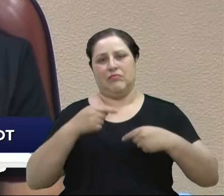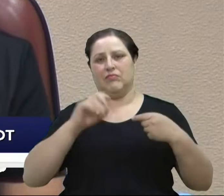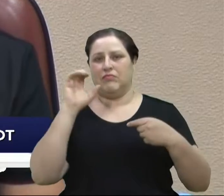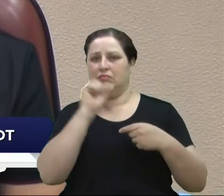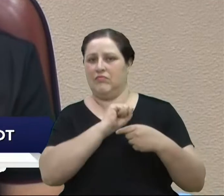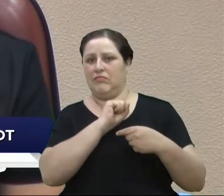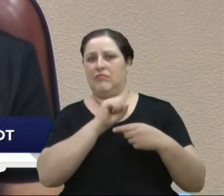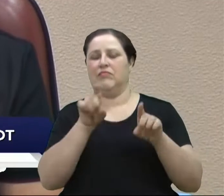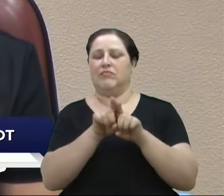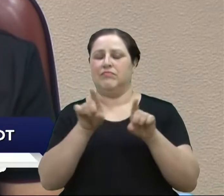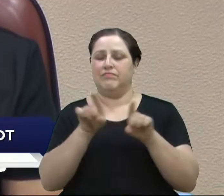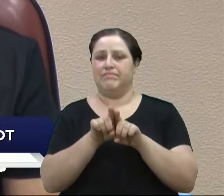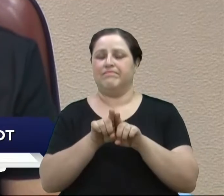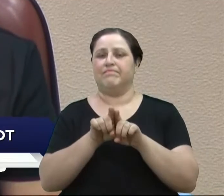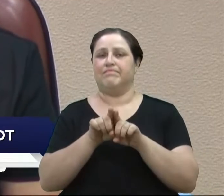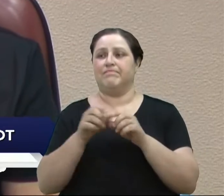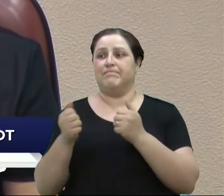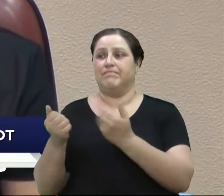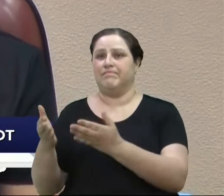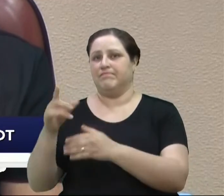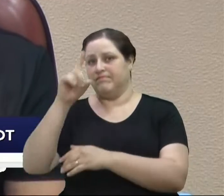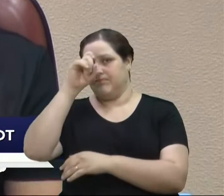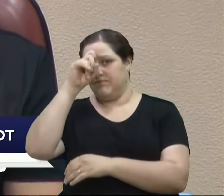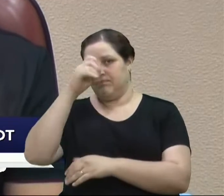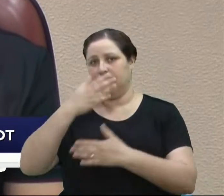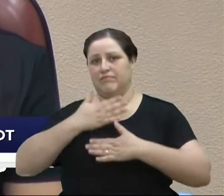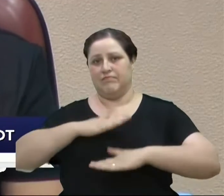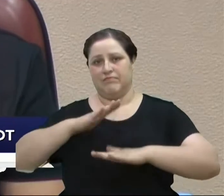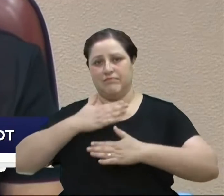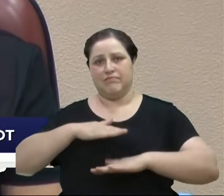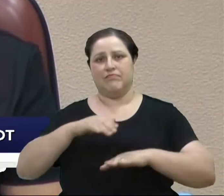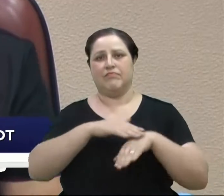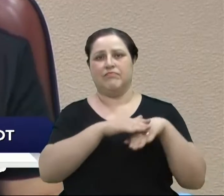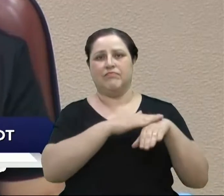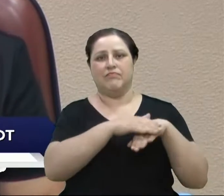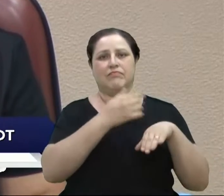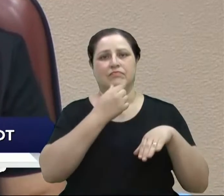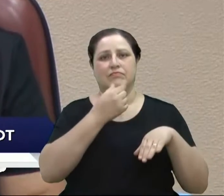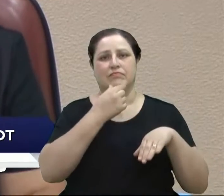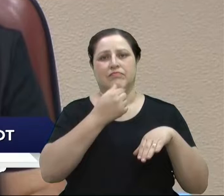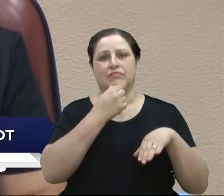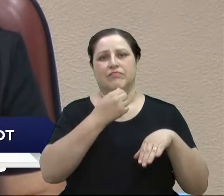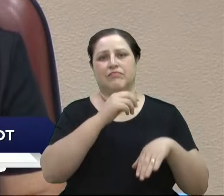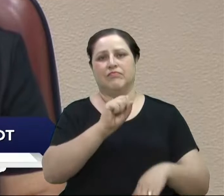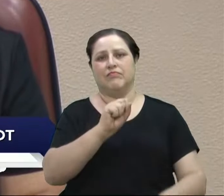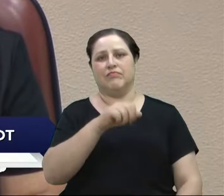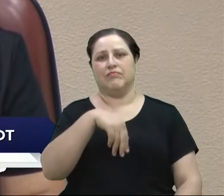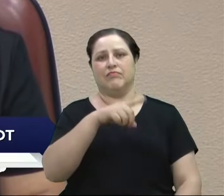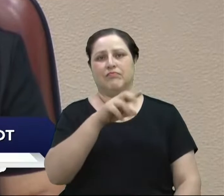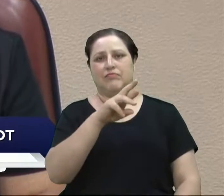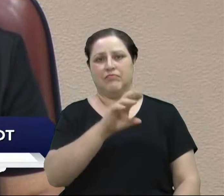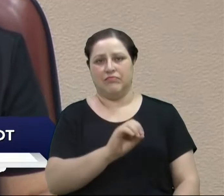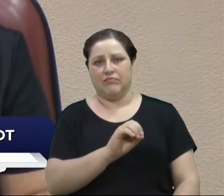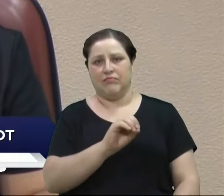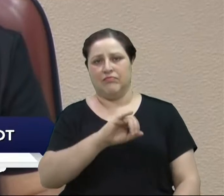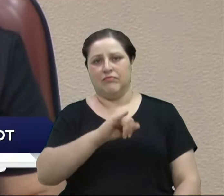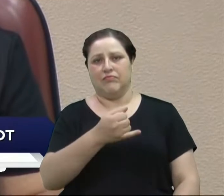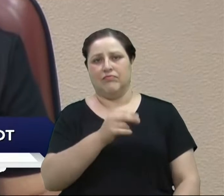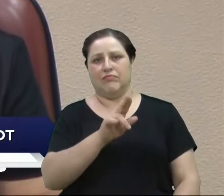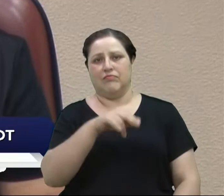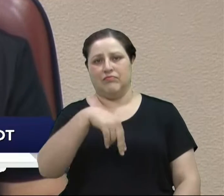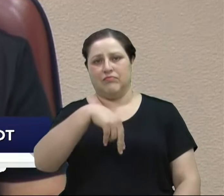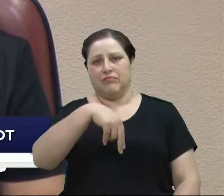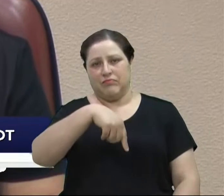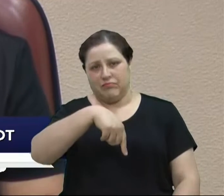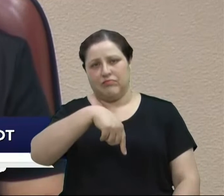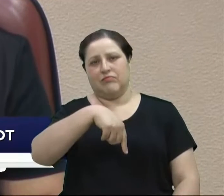também tranquilizar os hospitais. Aqui eu faço uma fala do doutor Avino, Sandro Junqueira, que esses dias nós estivemos lá, e a